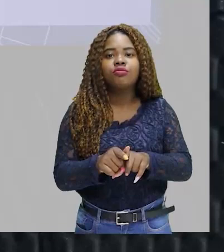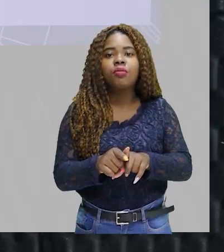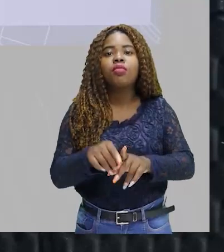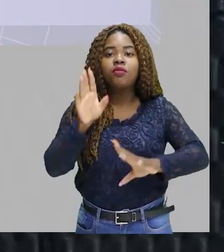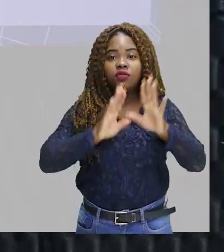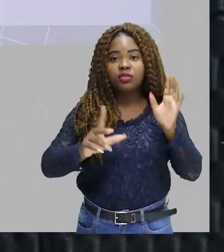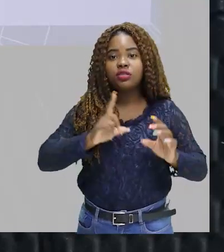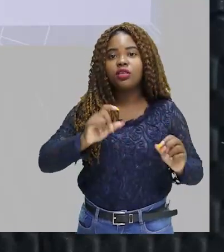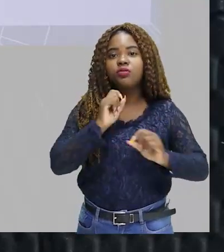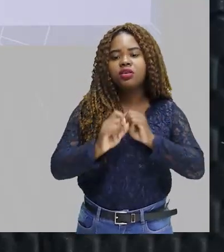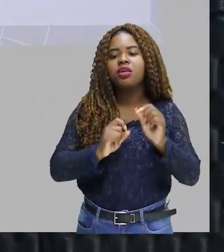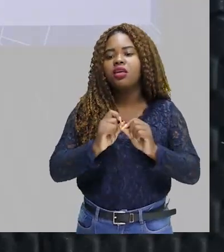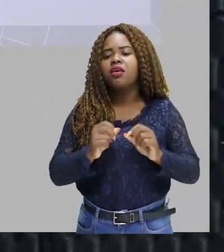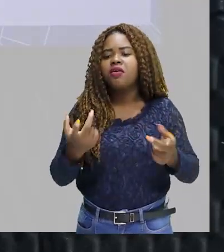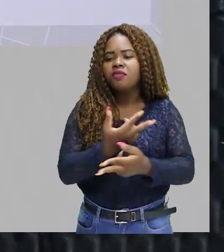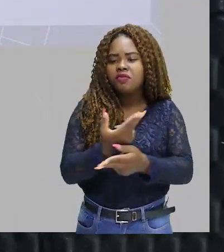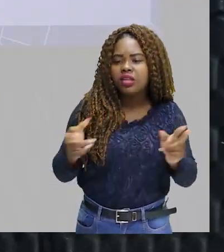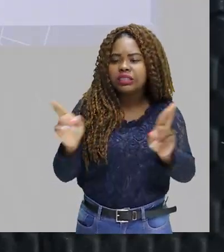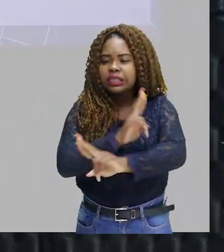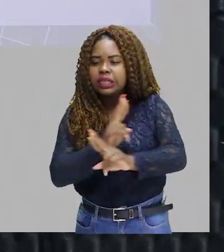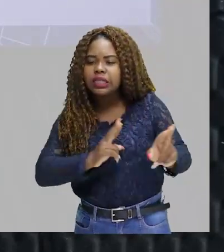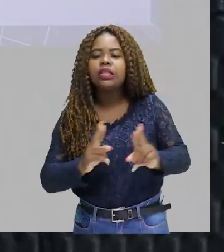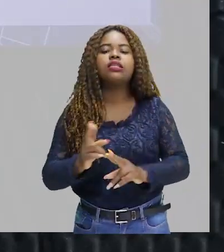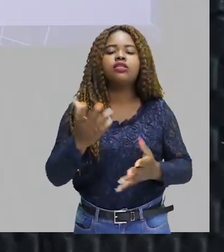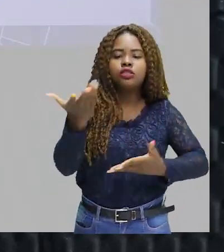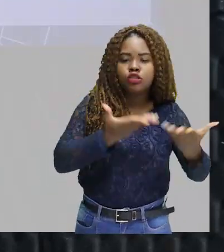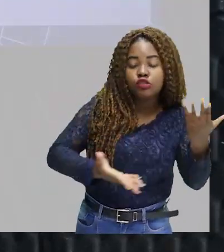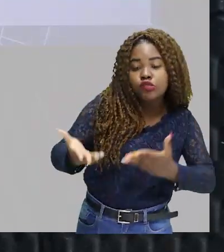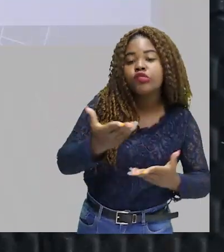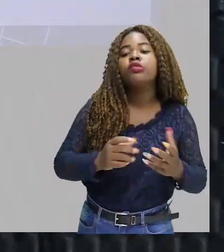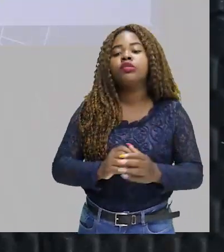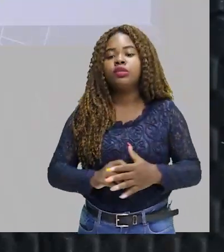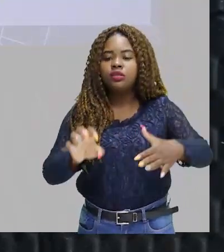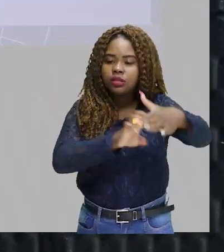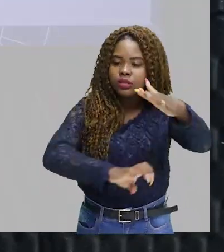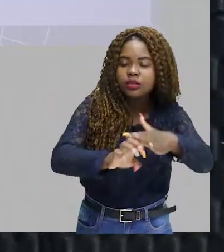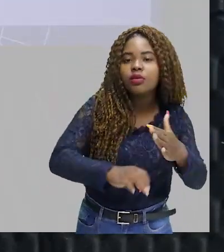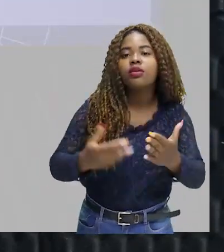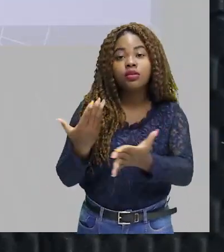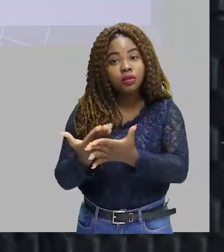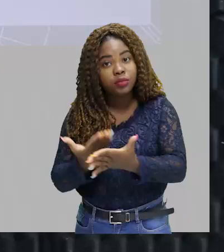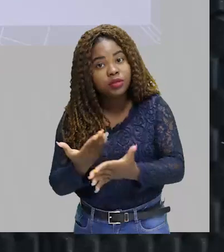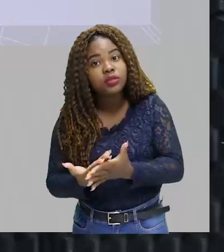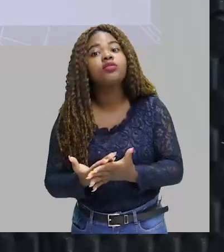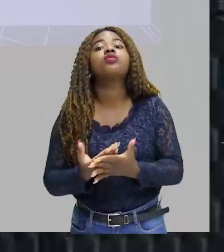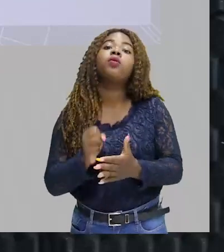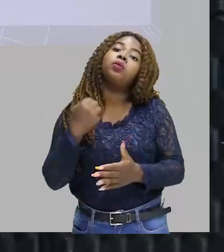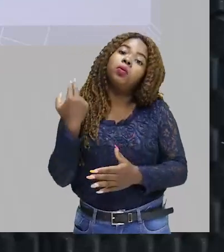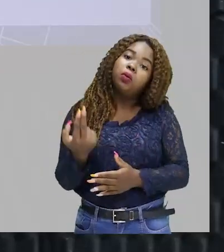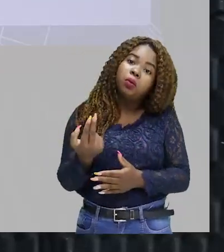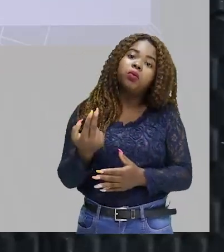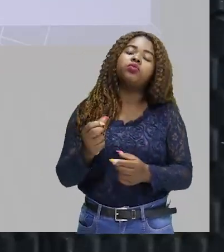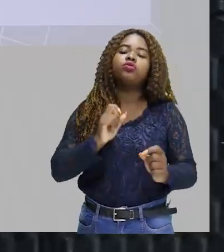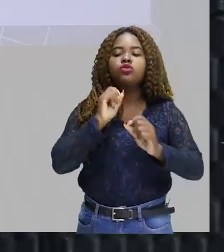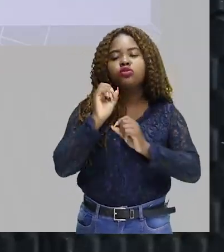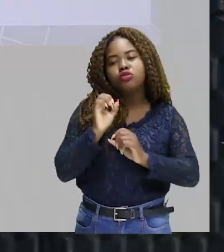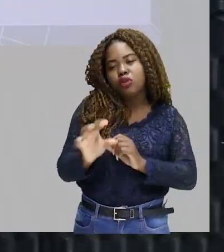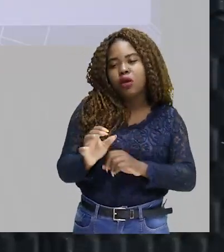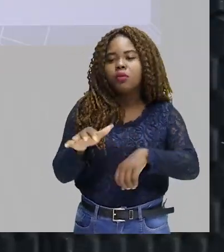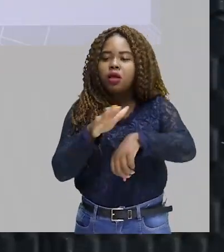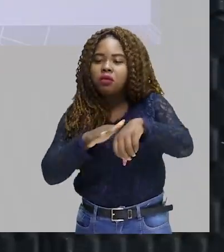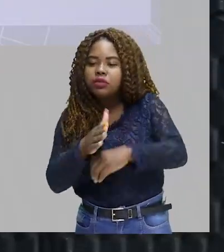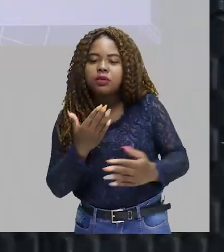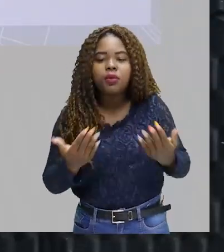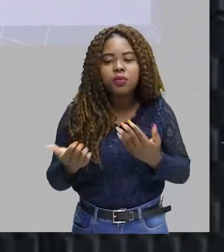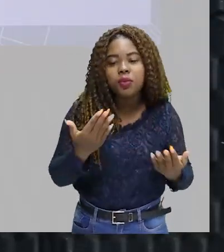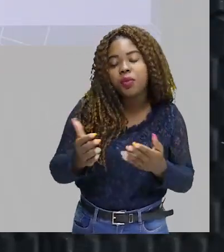fazer muita interação, seja no campo dos negócios, seja no campo dos estudos, ou apenas como entretenimento, né? E